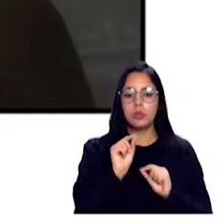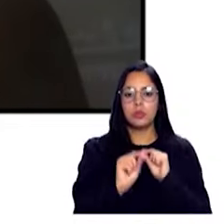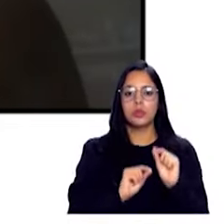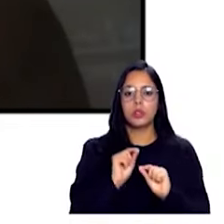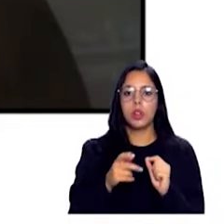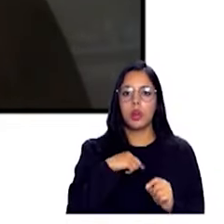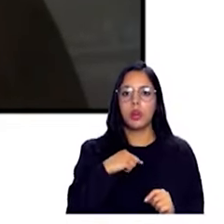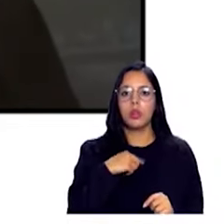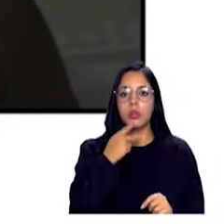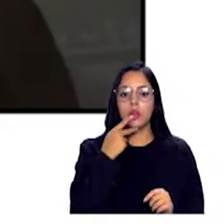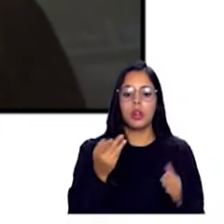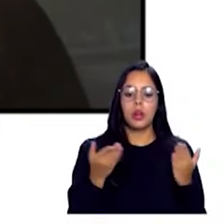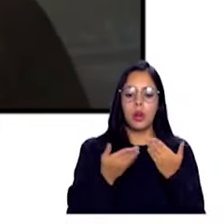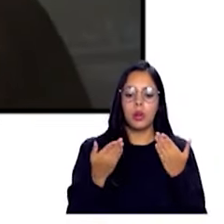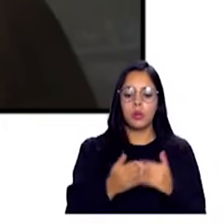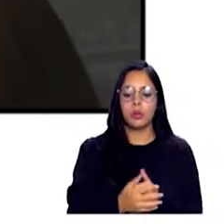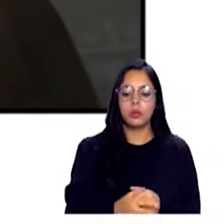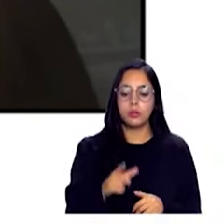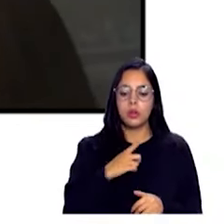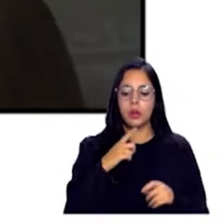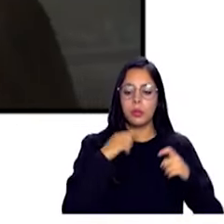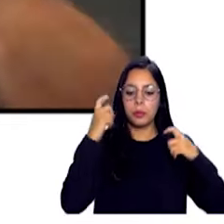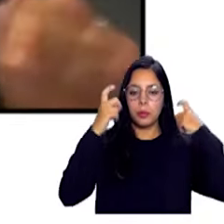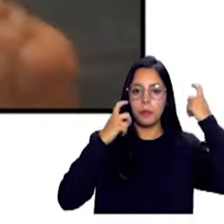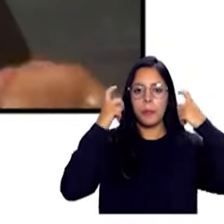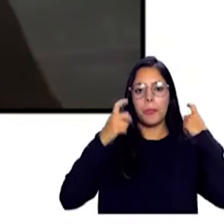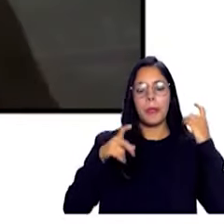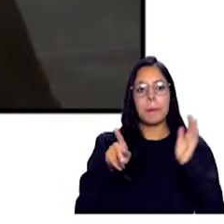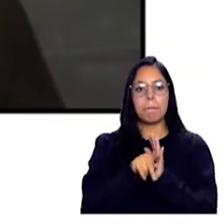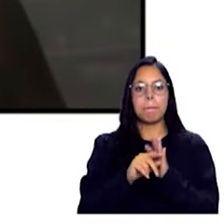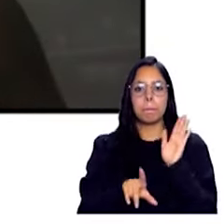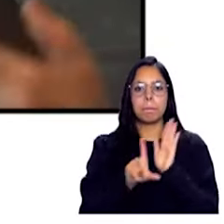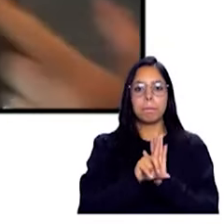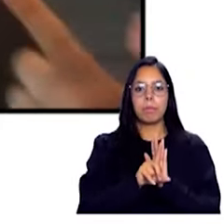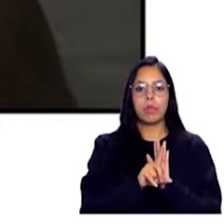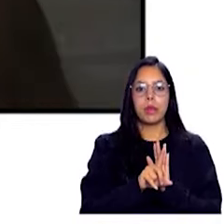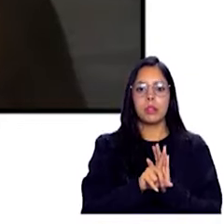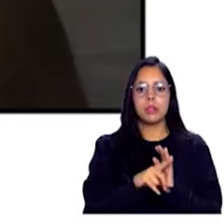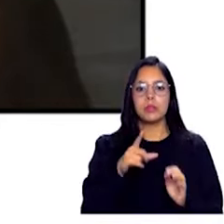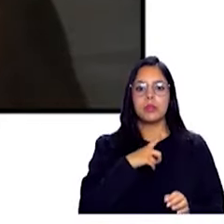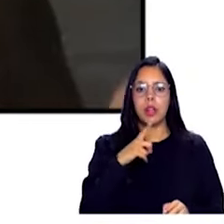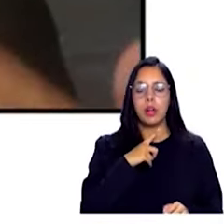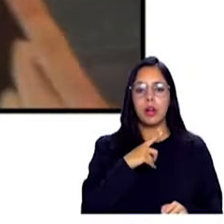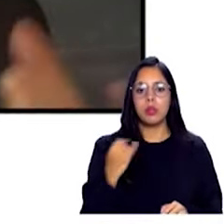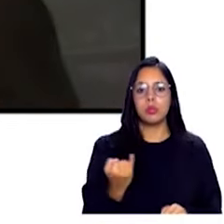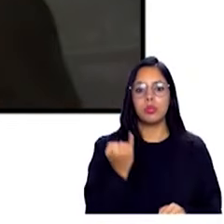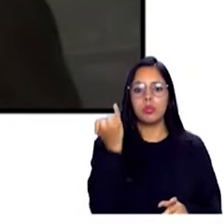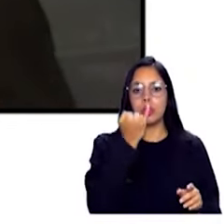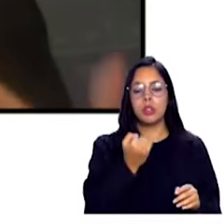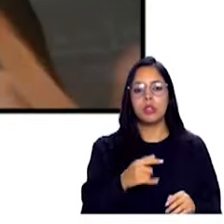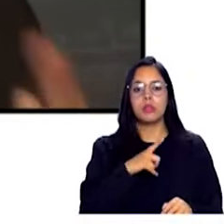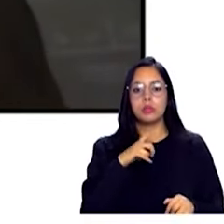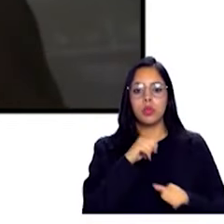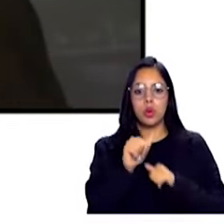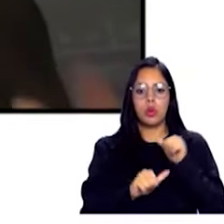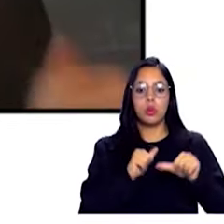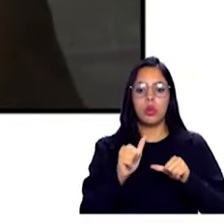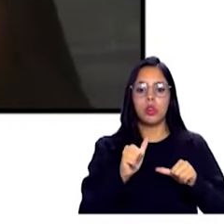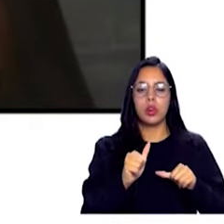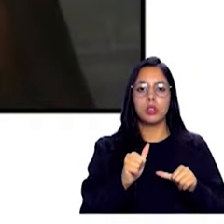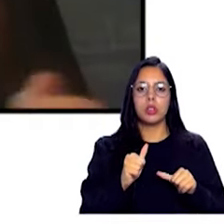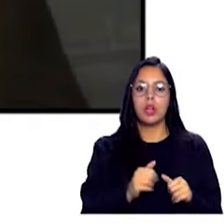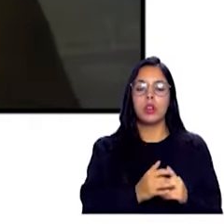pouco nenhuma preocupação teve O legislador constitucional com a relevância de se alterar uma orientação uma